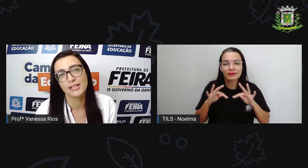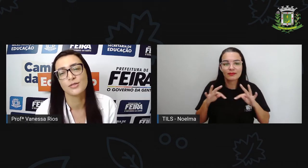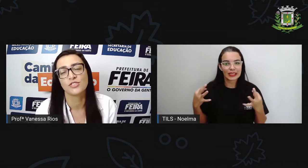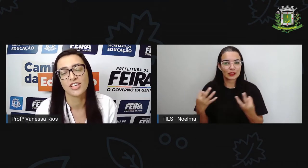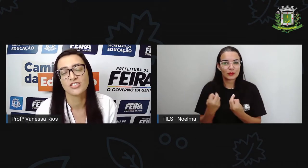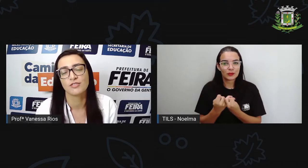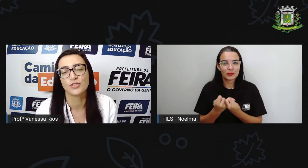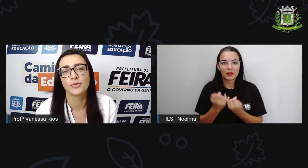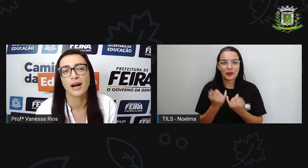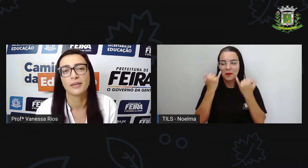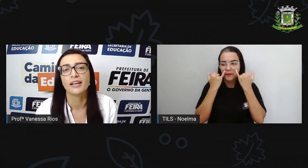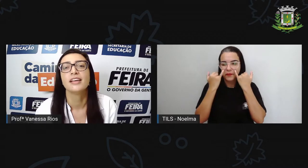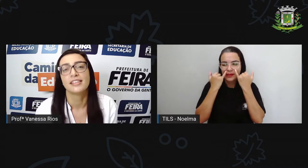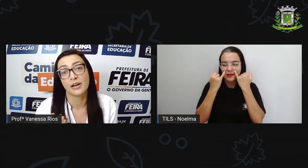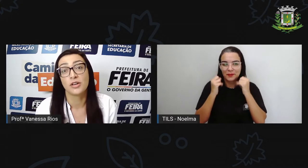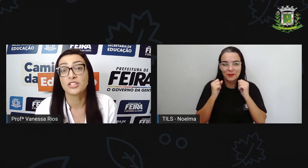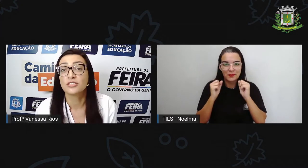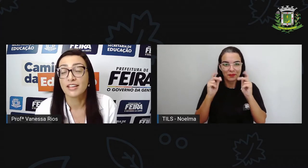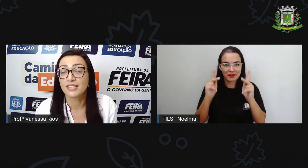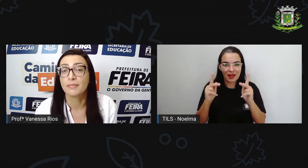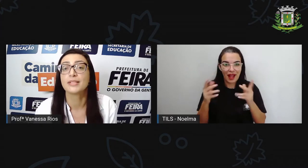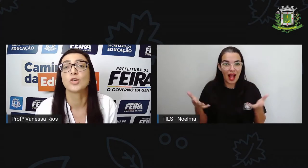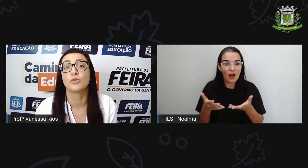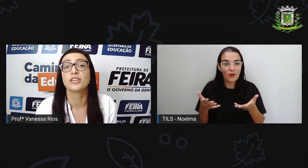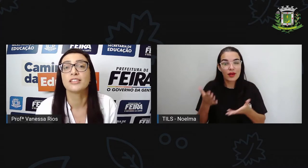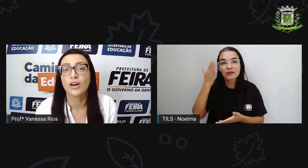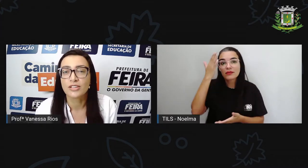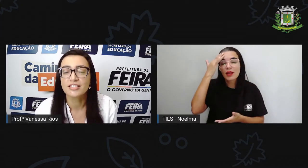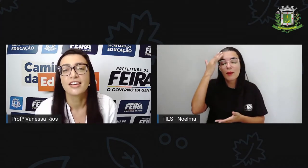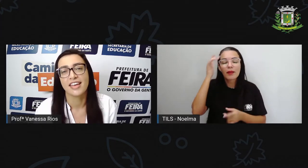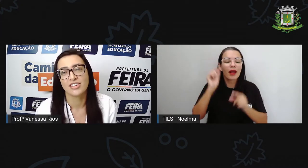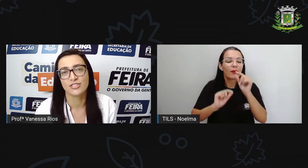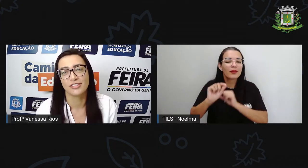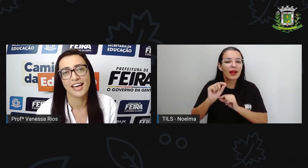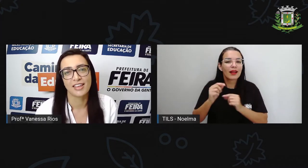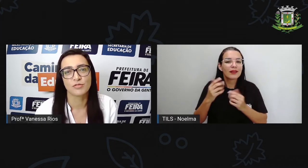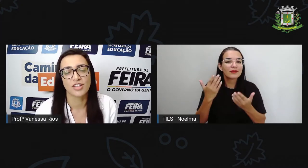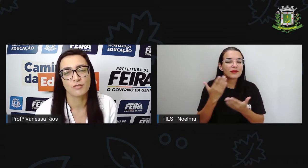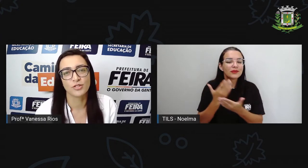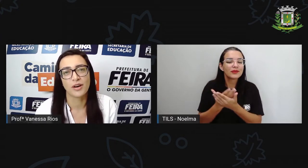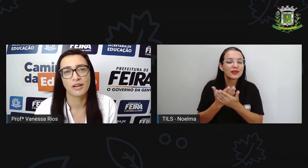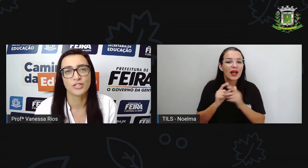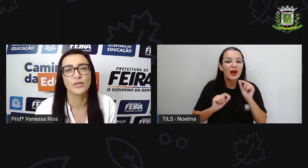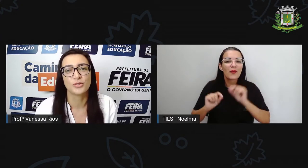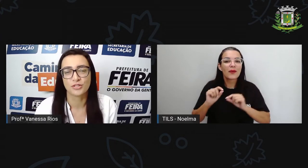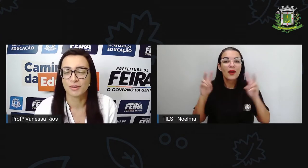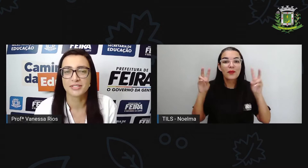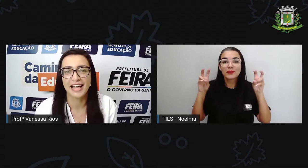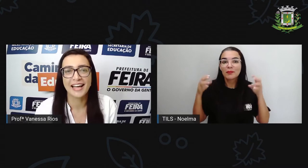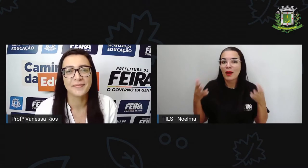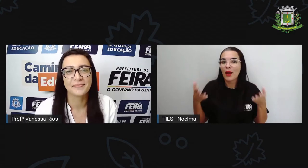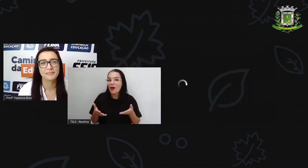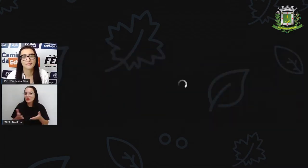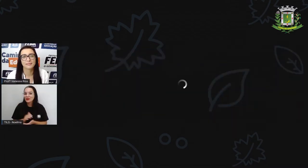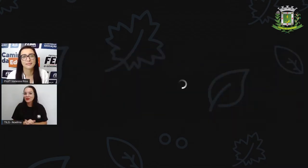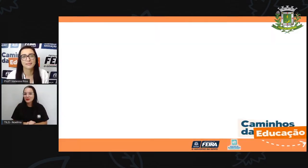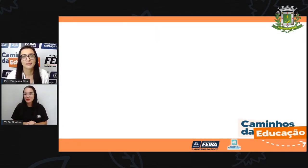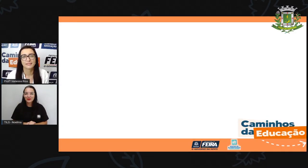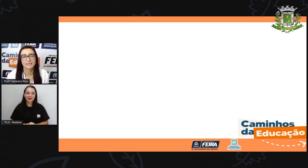informações desta videoaula. E agora a gente vai saber sobre o que nós estudaremos na videoaula de hoje. Vamos lá?